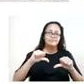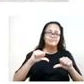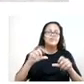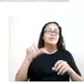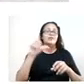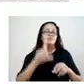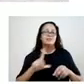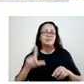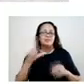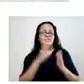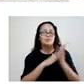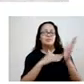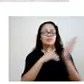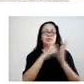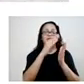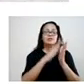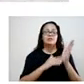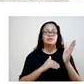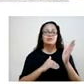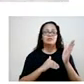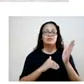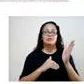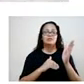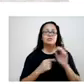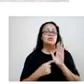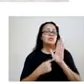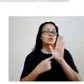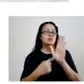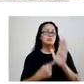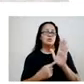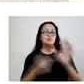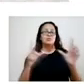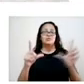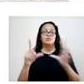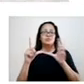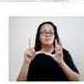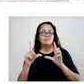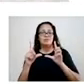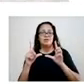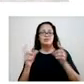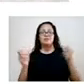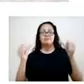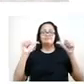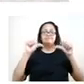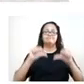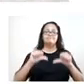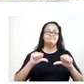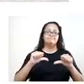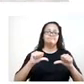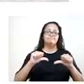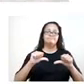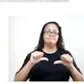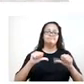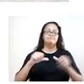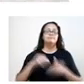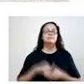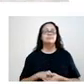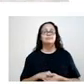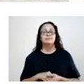literatura e na arte. Propagam-se imagens trágicas, o tema do esqueleto, da dança